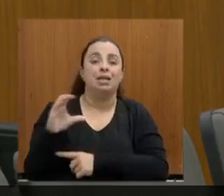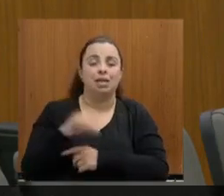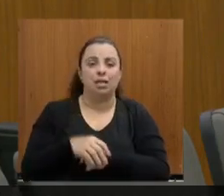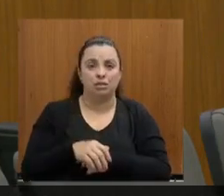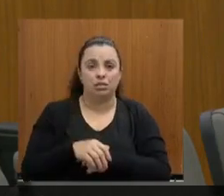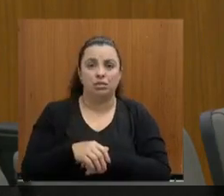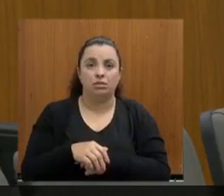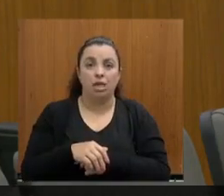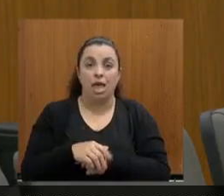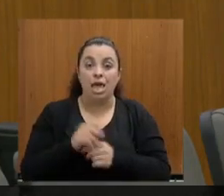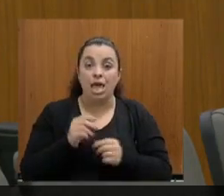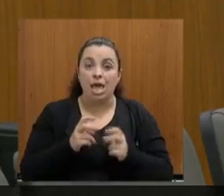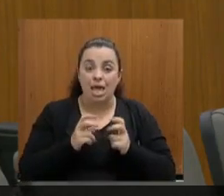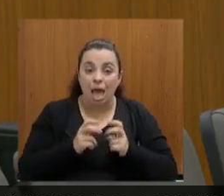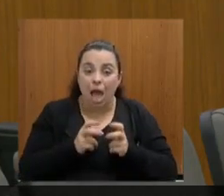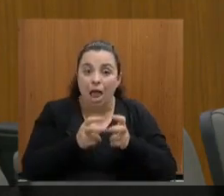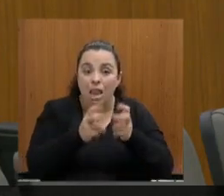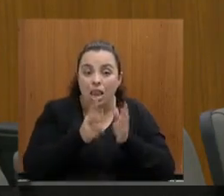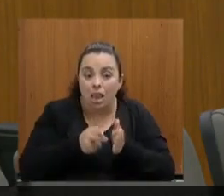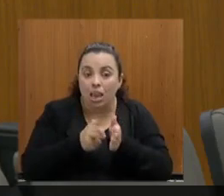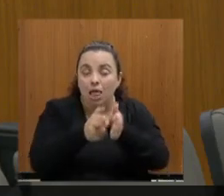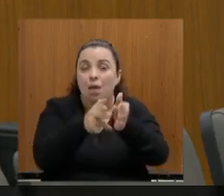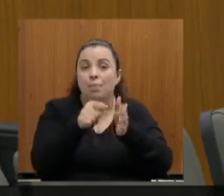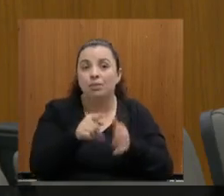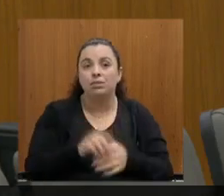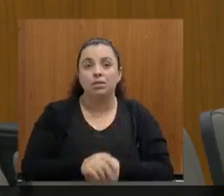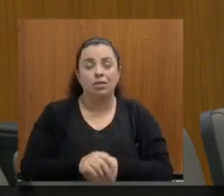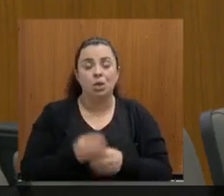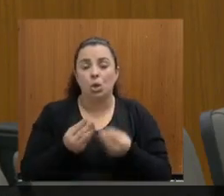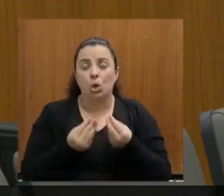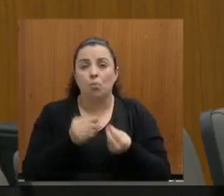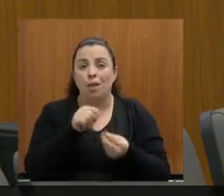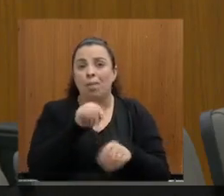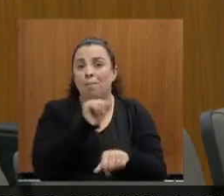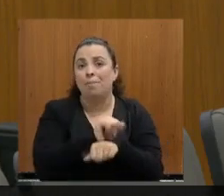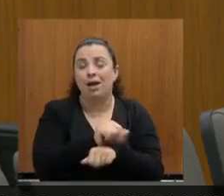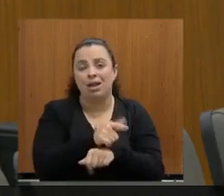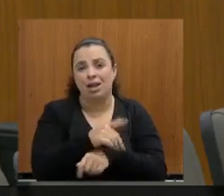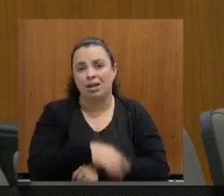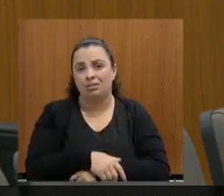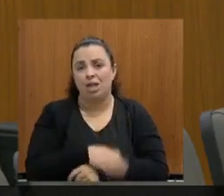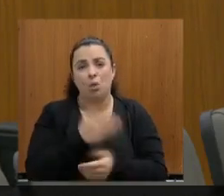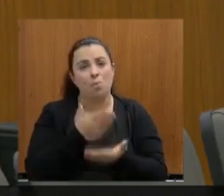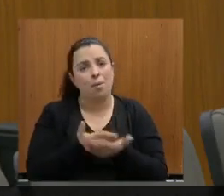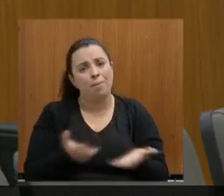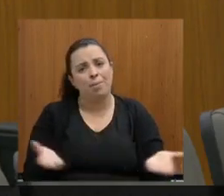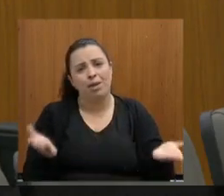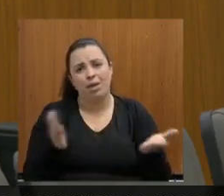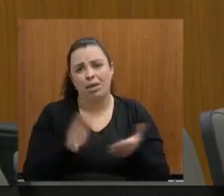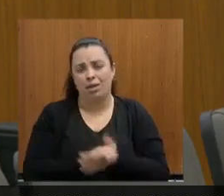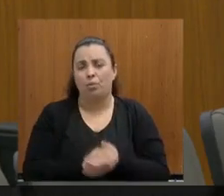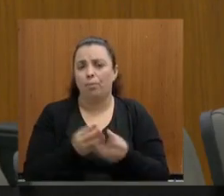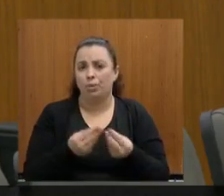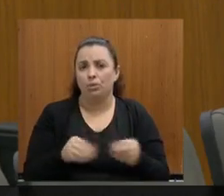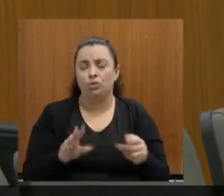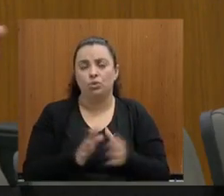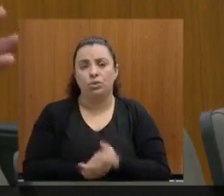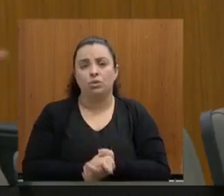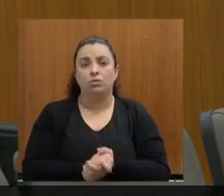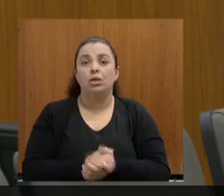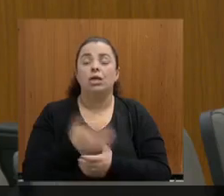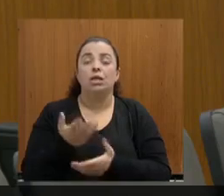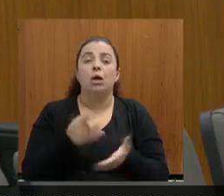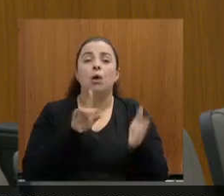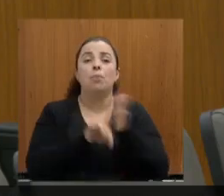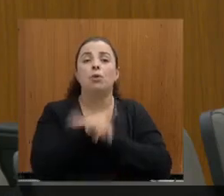e nós vemos essa perda monumental então é uma provocação meu secretário passado